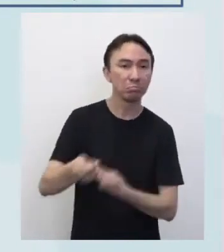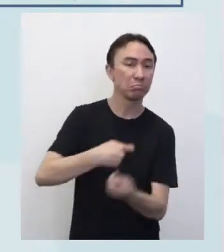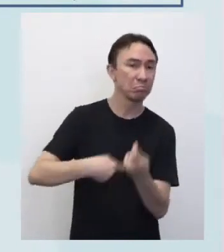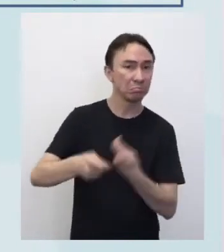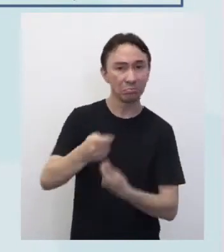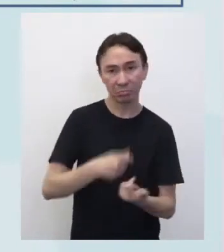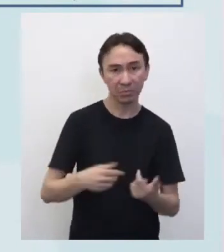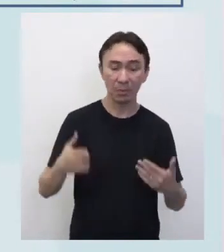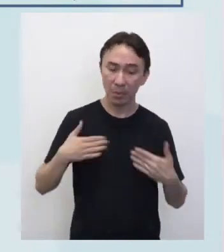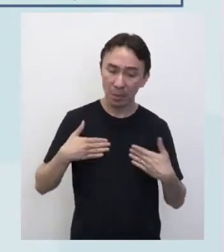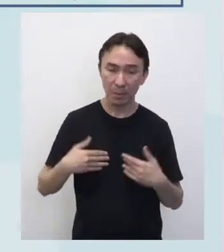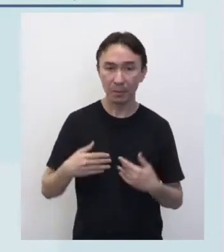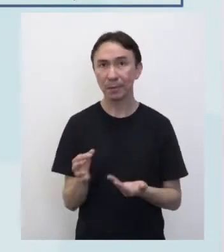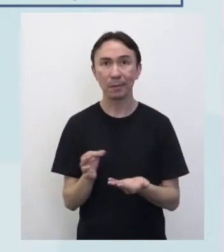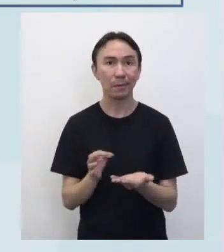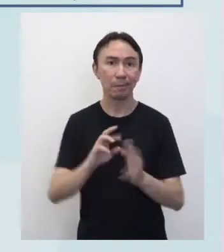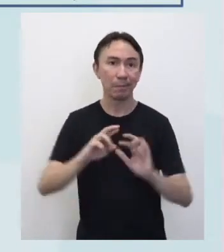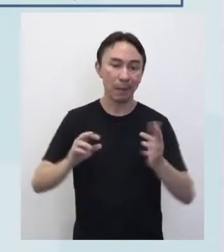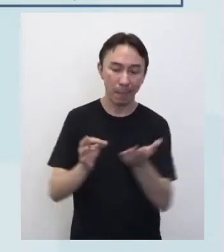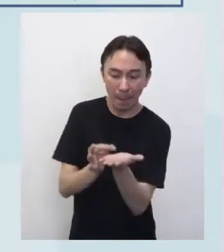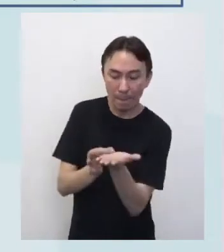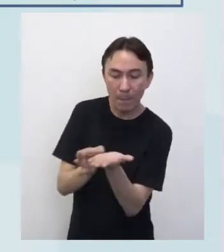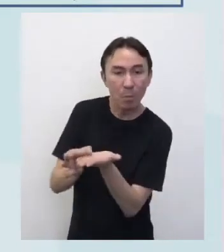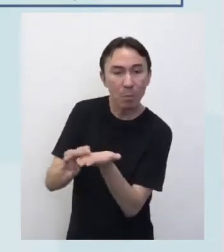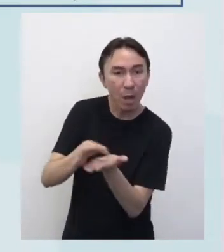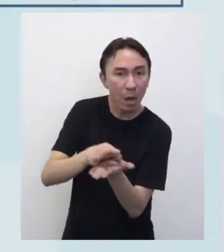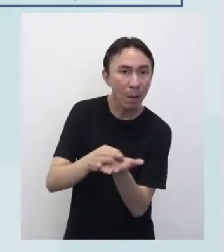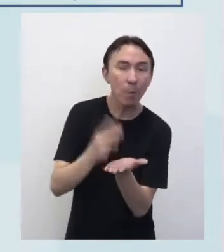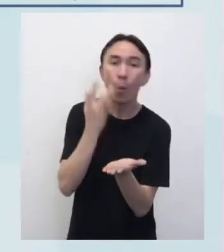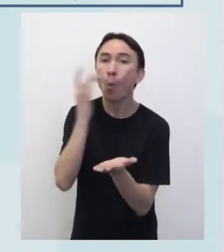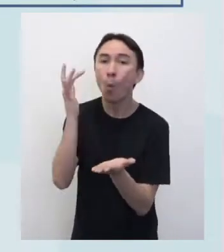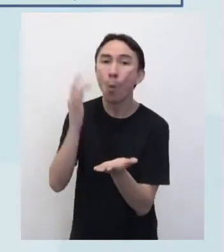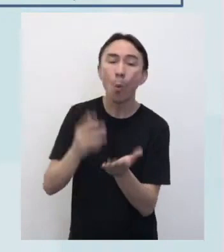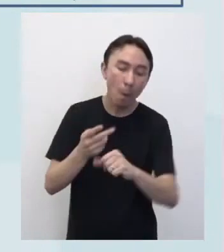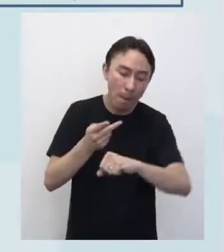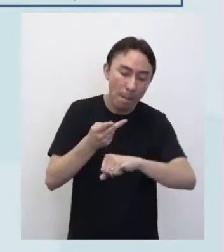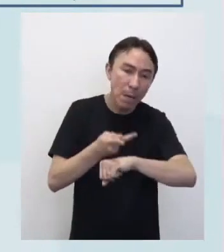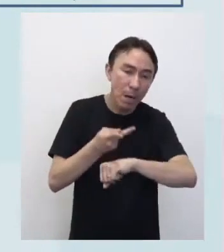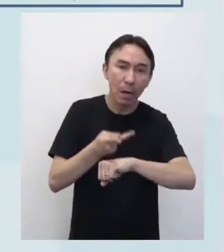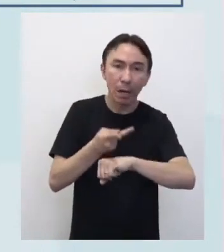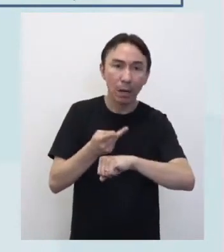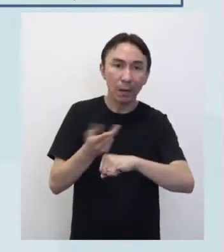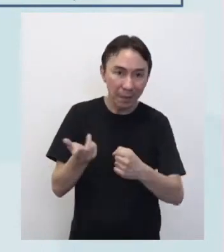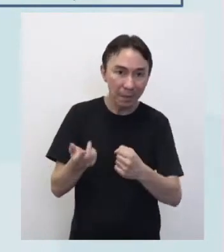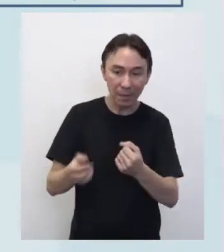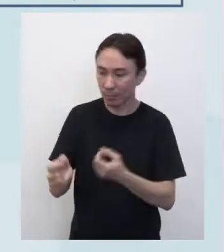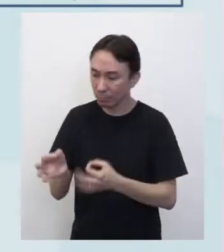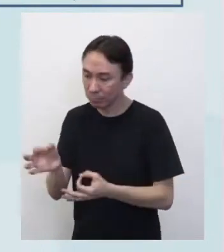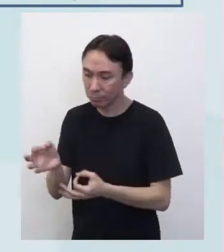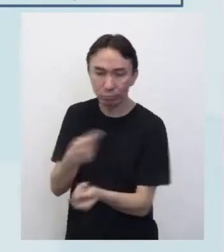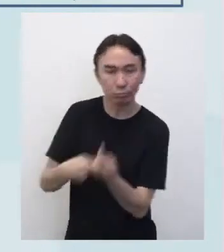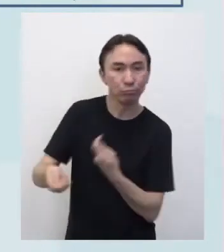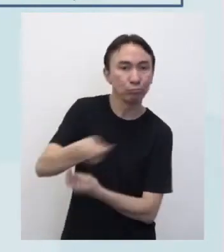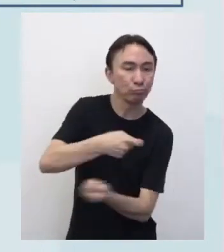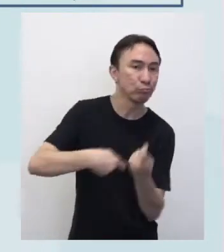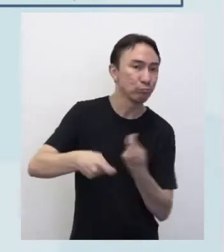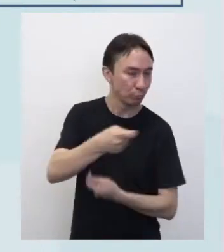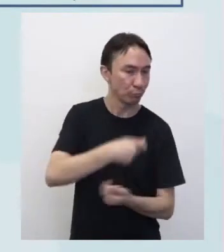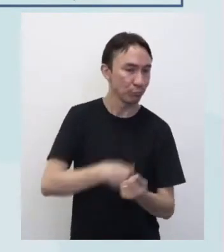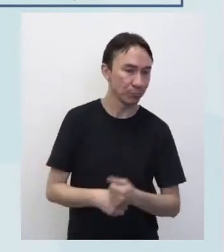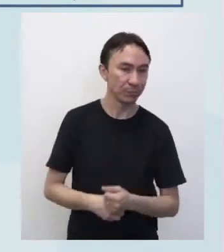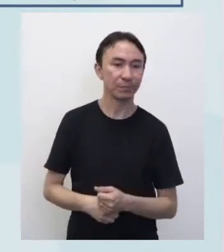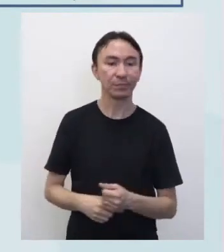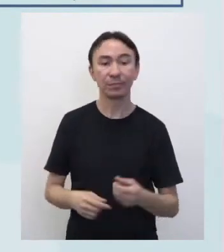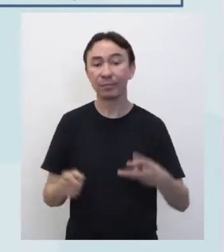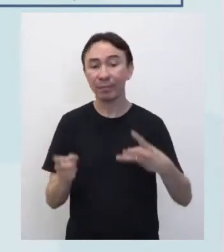moedas mesmo, de ouro, de prata, para poder fazer esse intercâmbio comercial aí, tá? O fortalecimento da